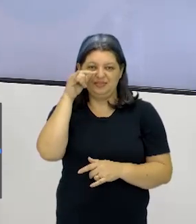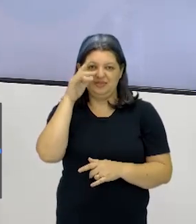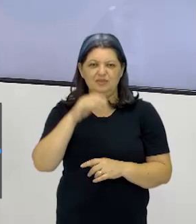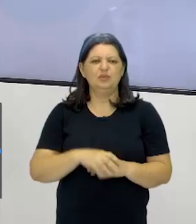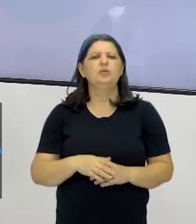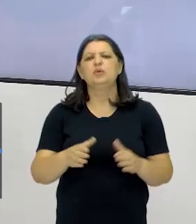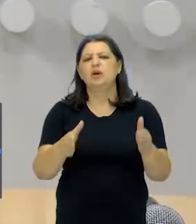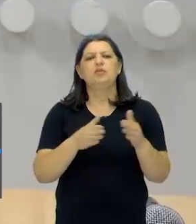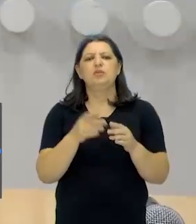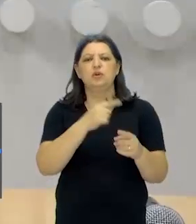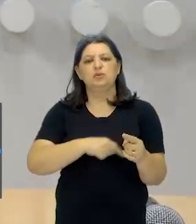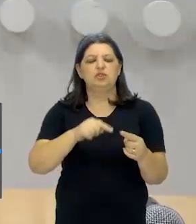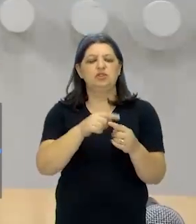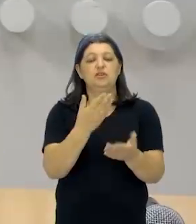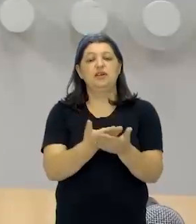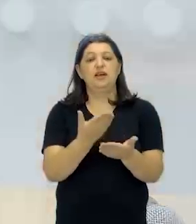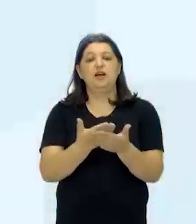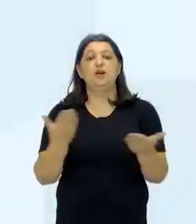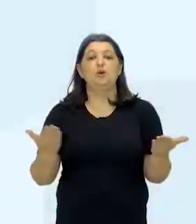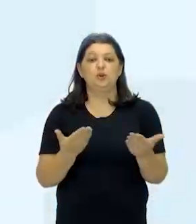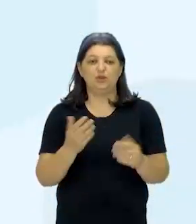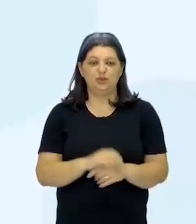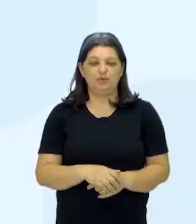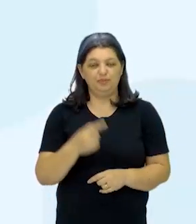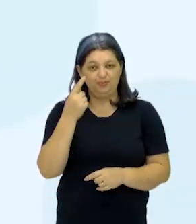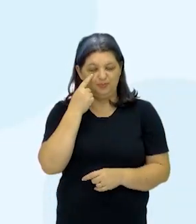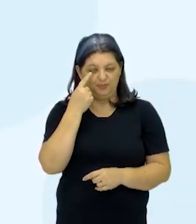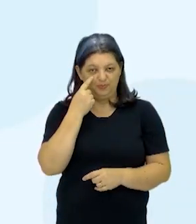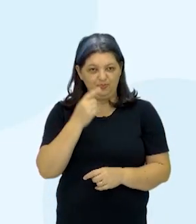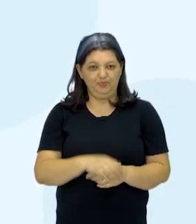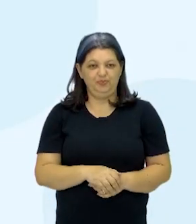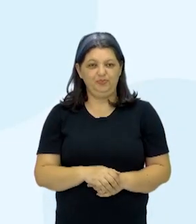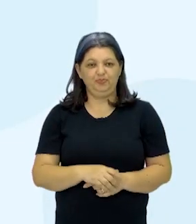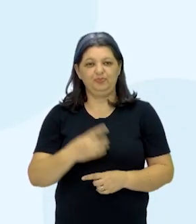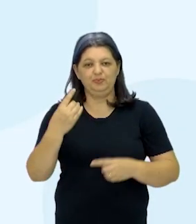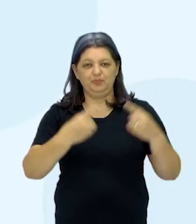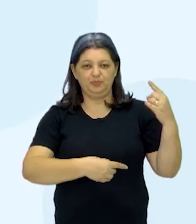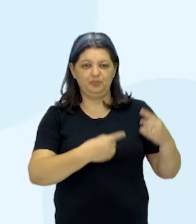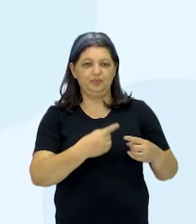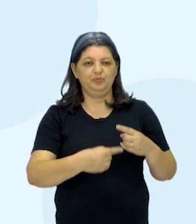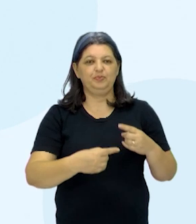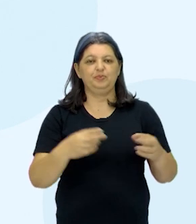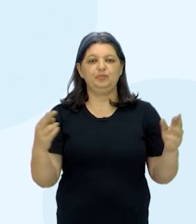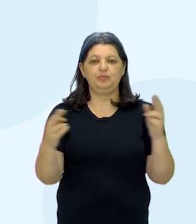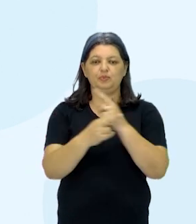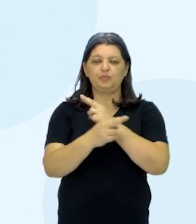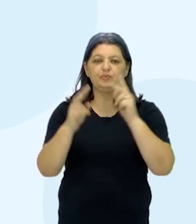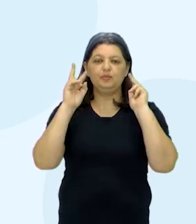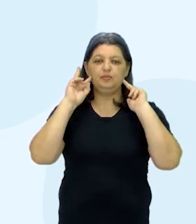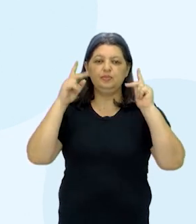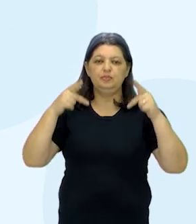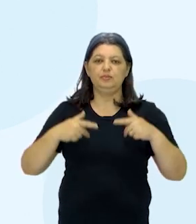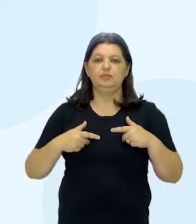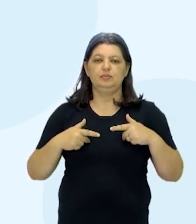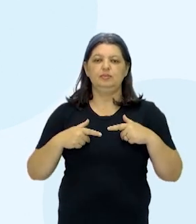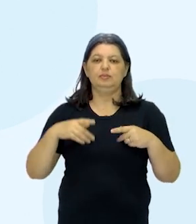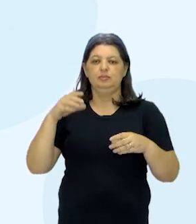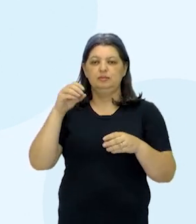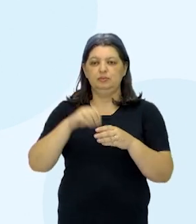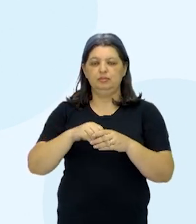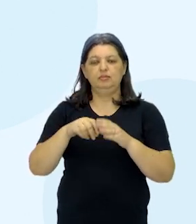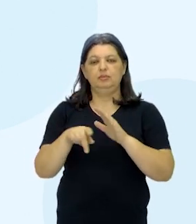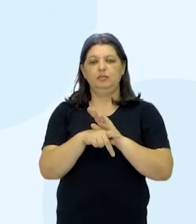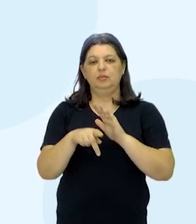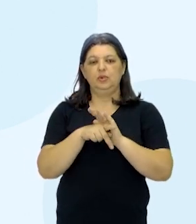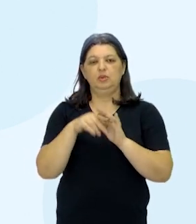são os objetivos da aula de hoje? Então, vamos aos objetivos da aula. Discutir as relações humanas dentro e fora do mundo